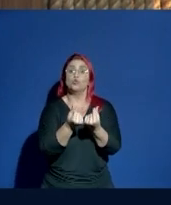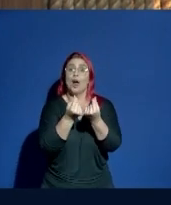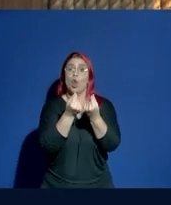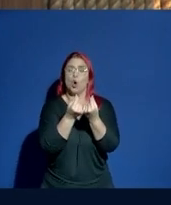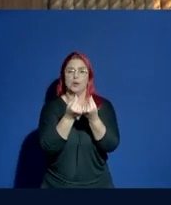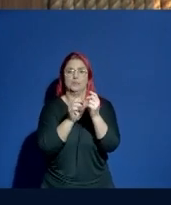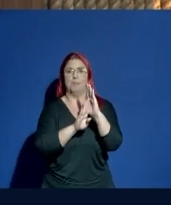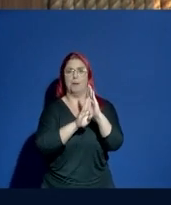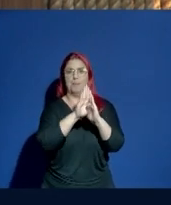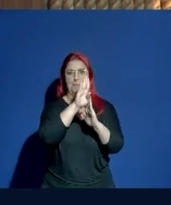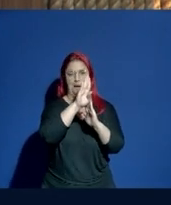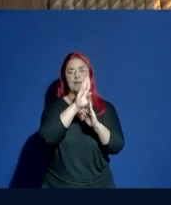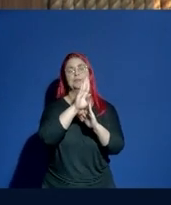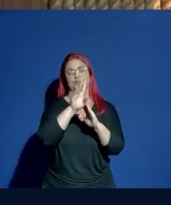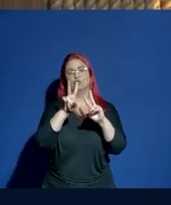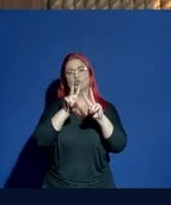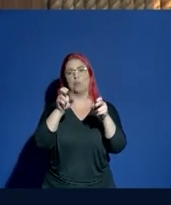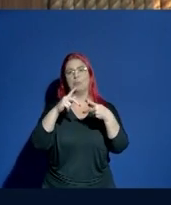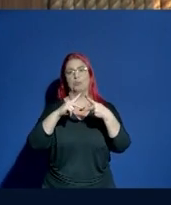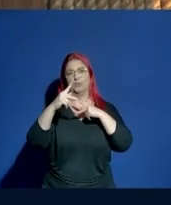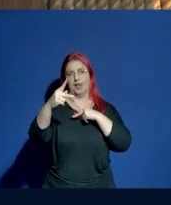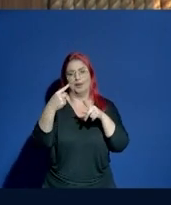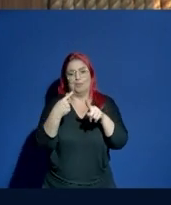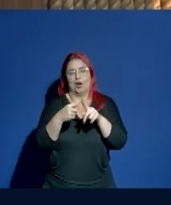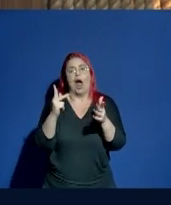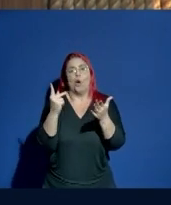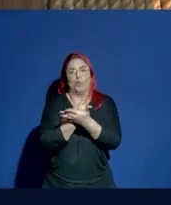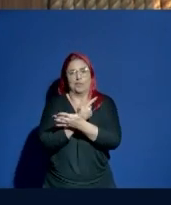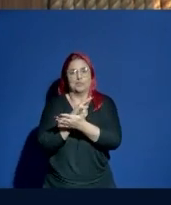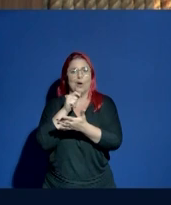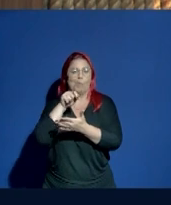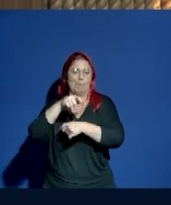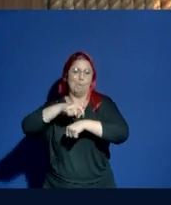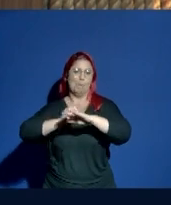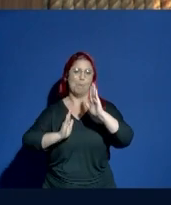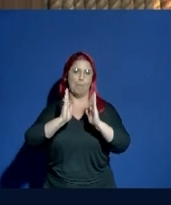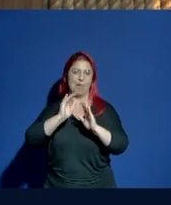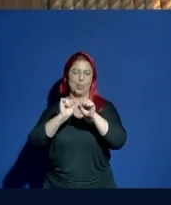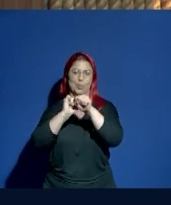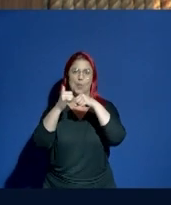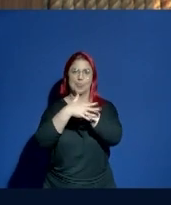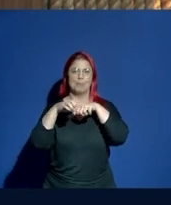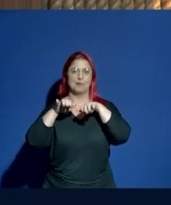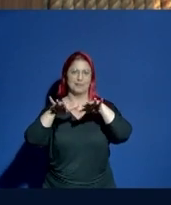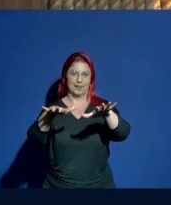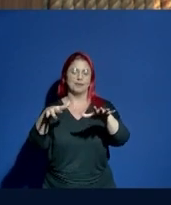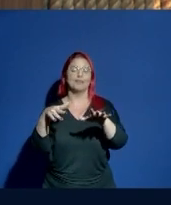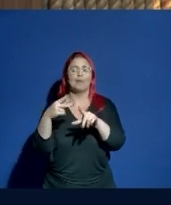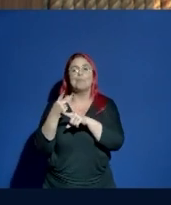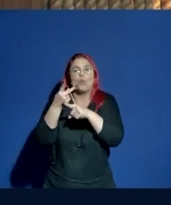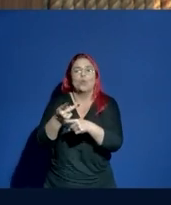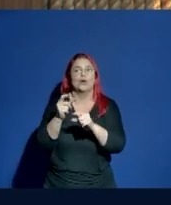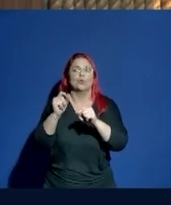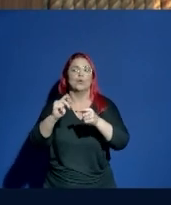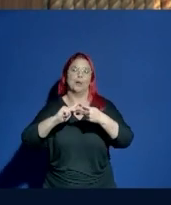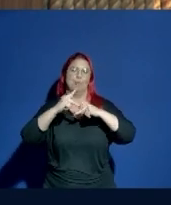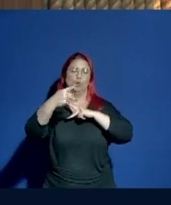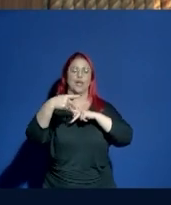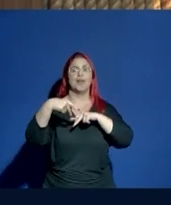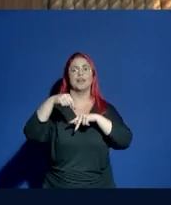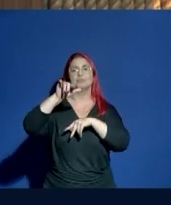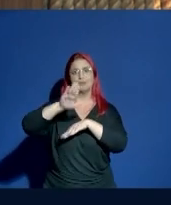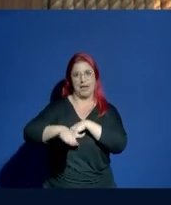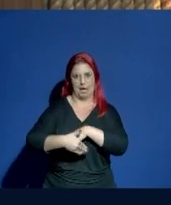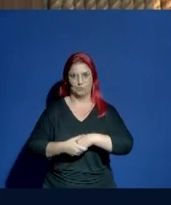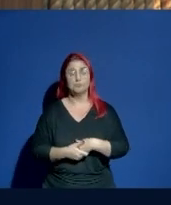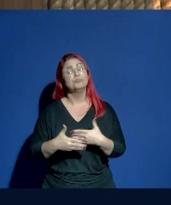partir da crise da Covid, né, que também foi um impacto importante, principalmente o consumo de proteínas mais baratas. Então, eu vou passar a bola para